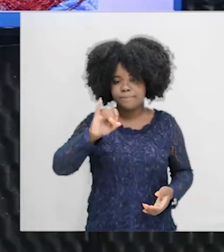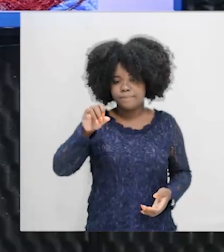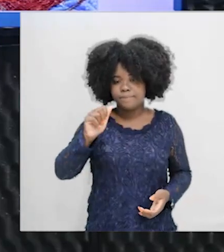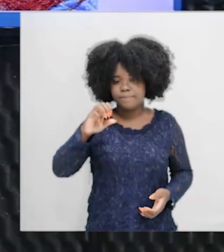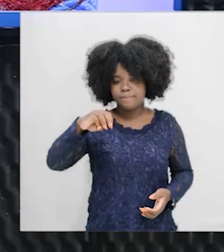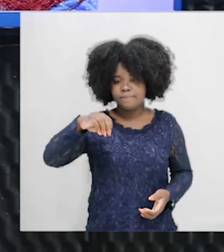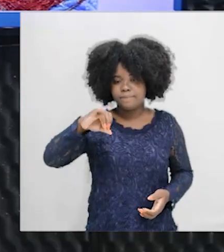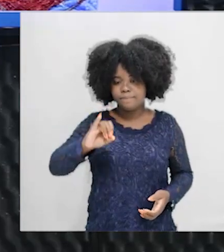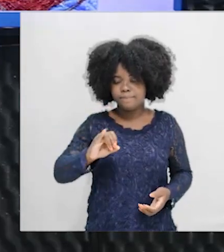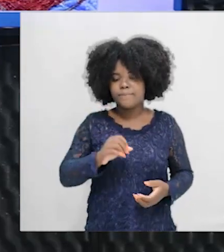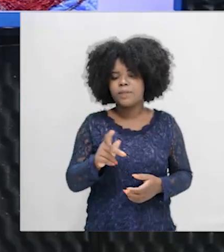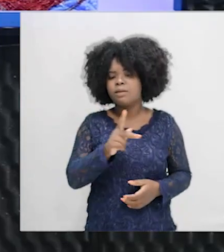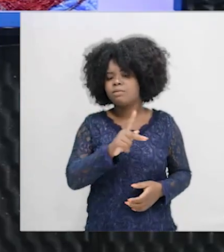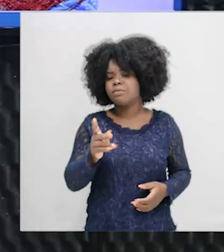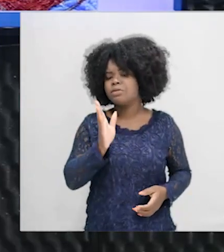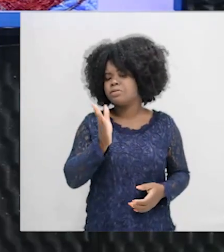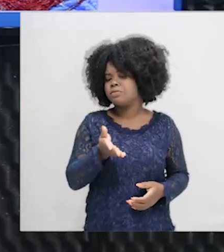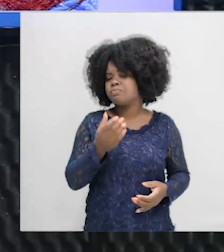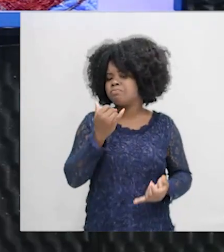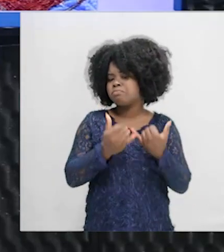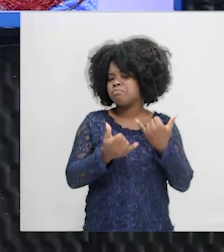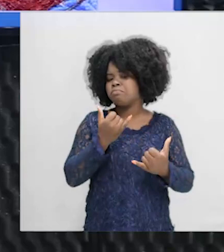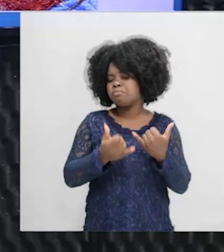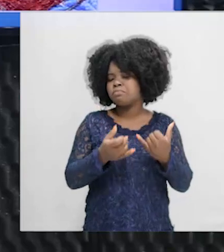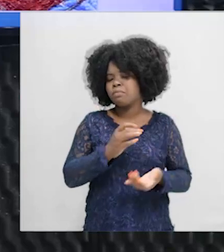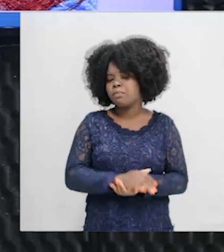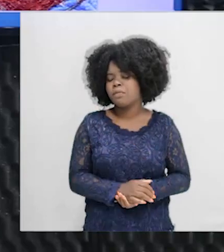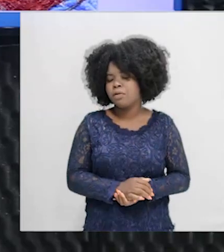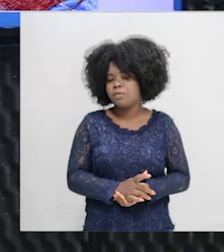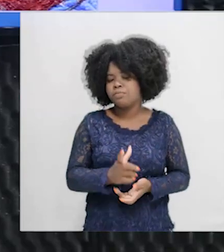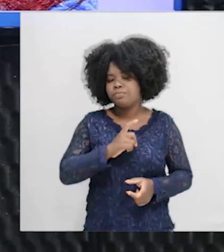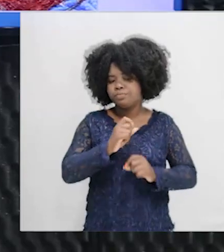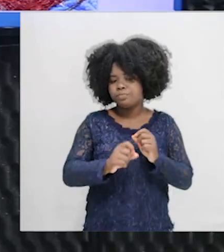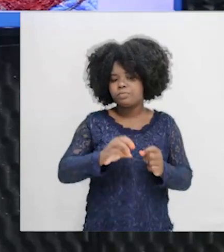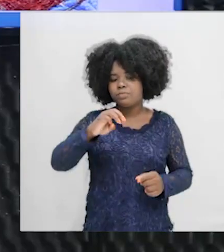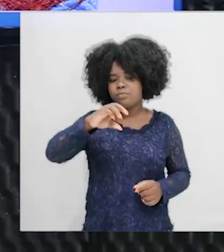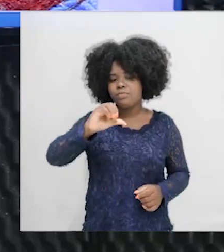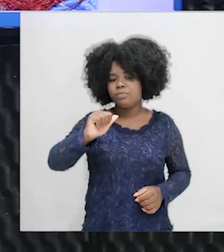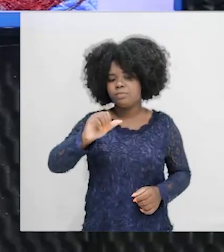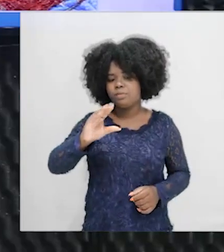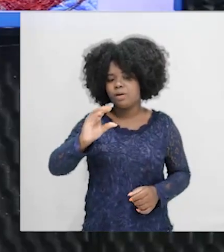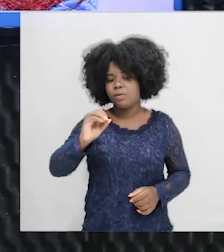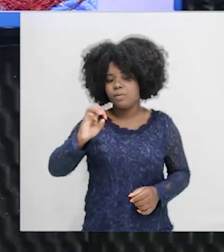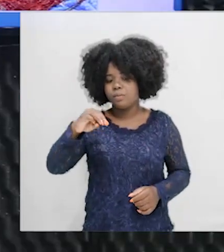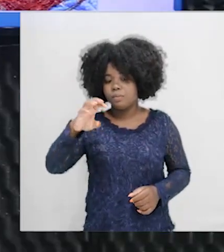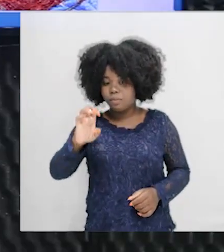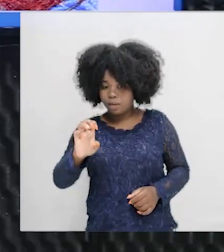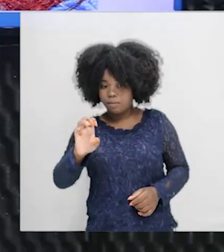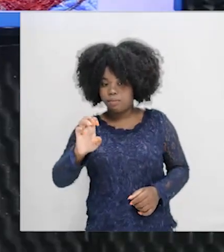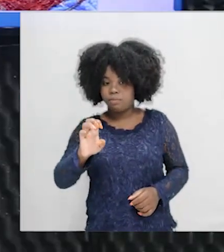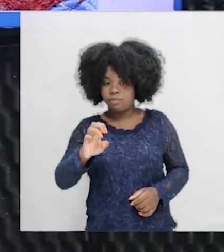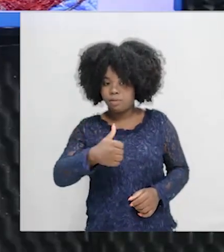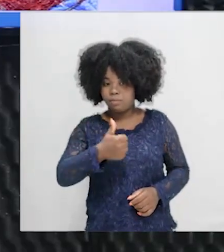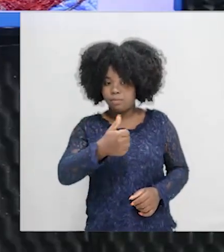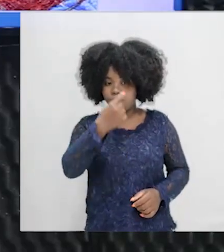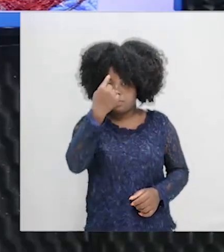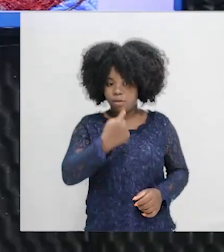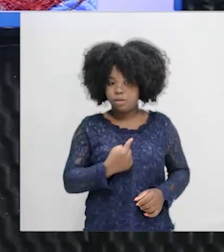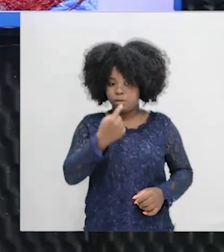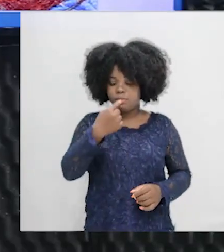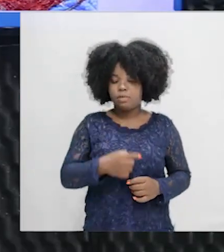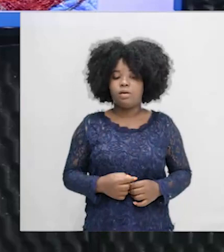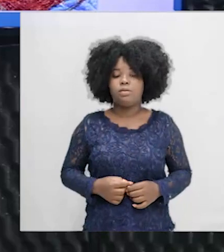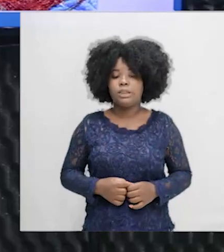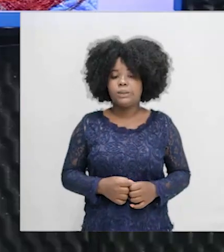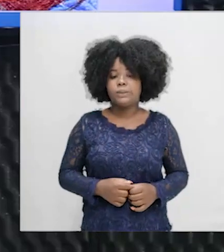1553. Professor, eu já vi alguma coisa mais ou menos sobre esse tipo. Aqui a ascensão de Maomé, justamente, que é a pauta da religião muçulmana,